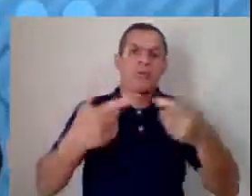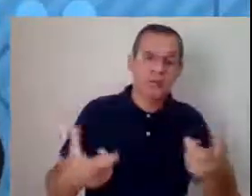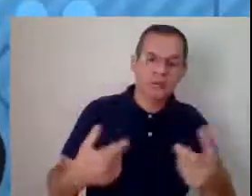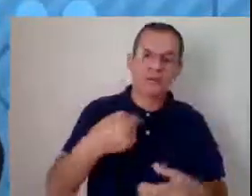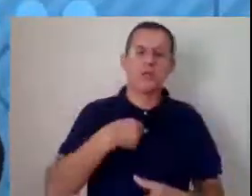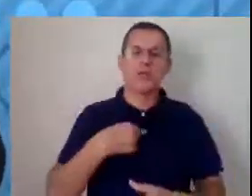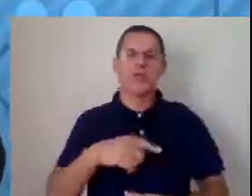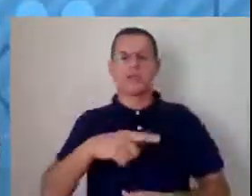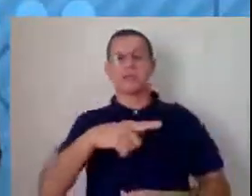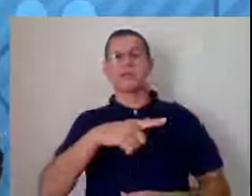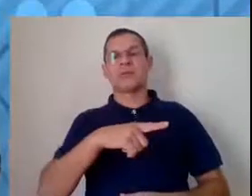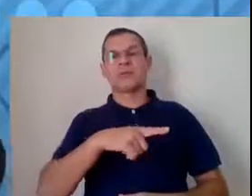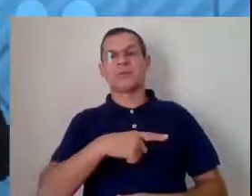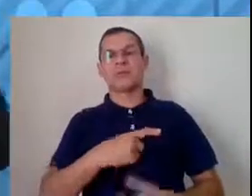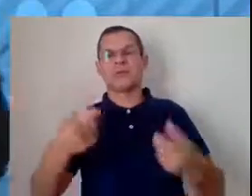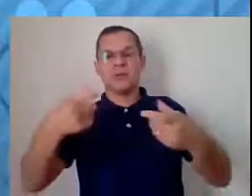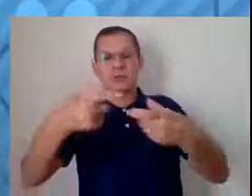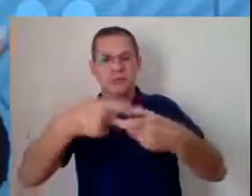eu vou tirar